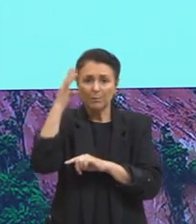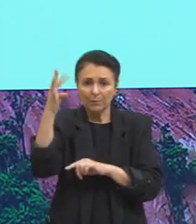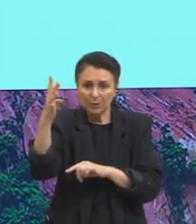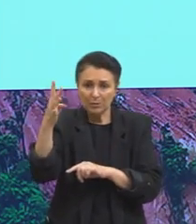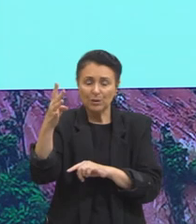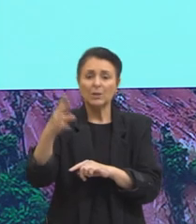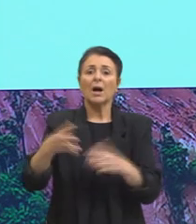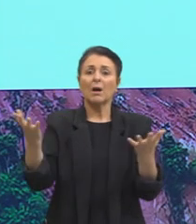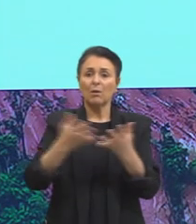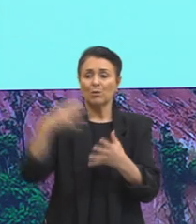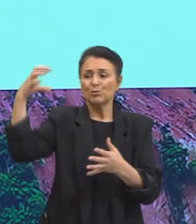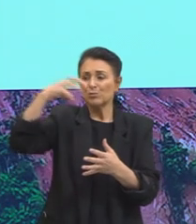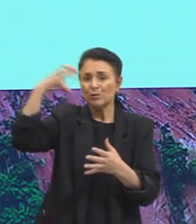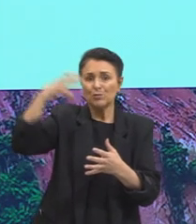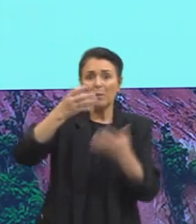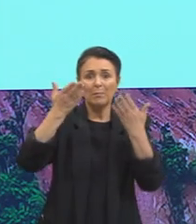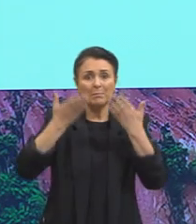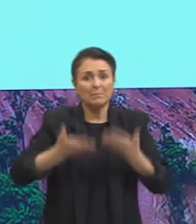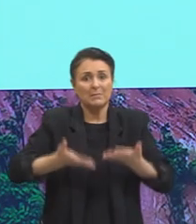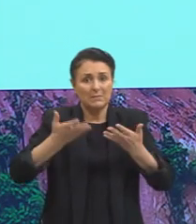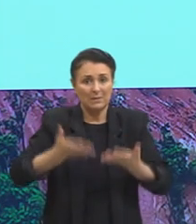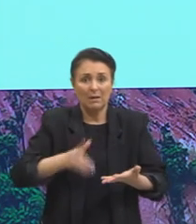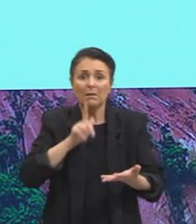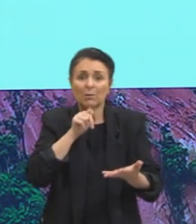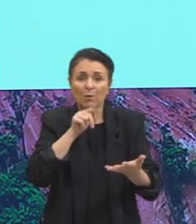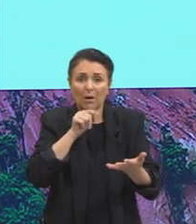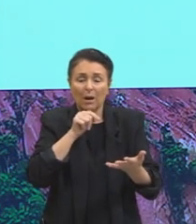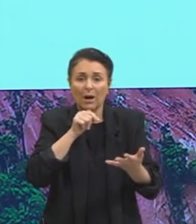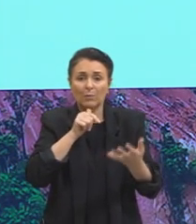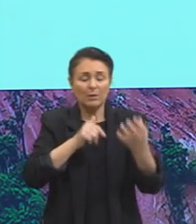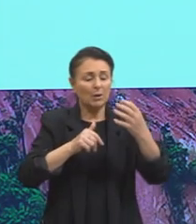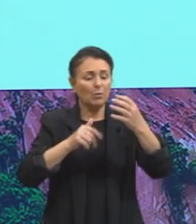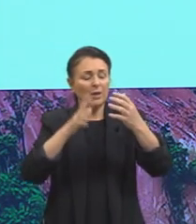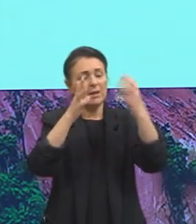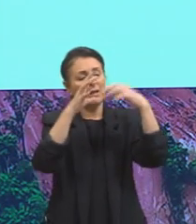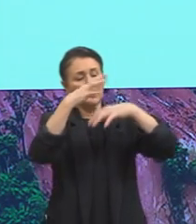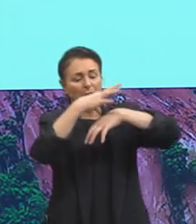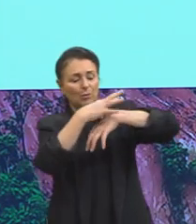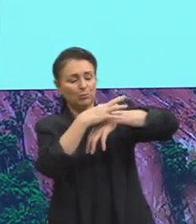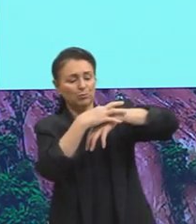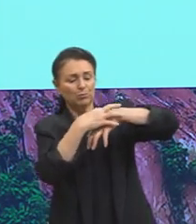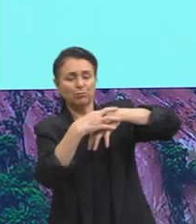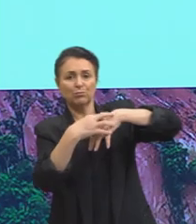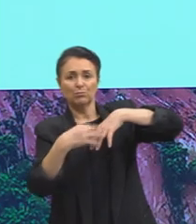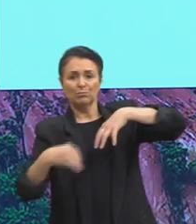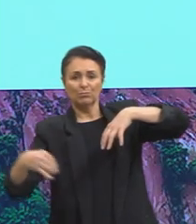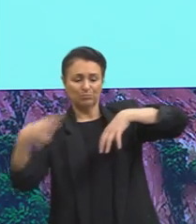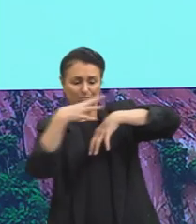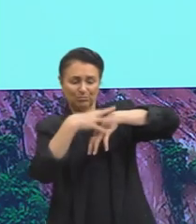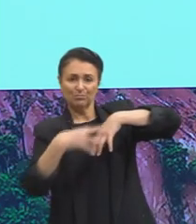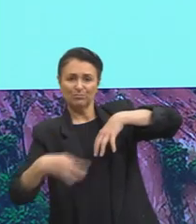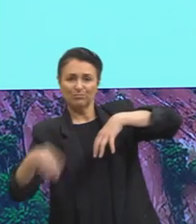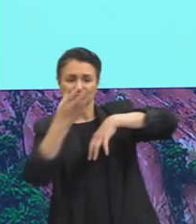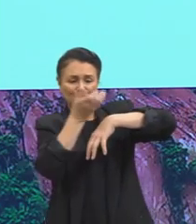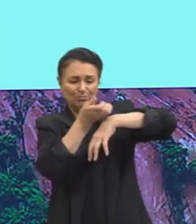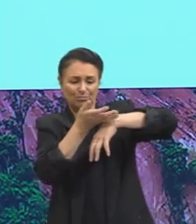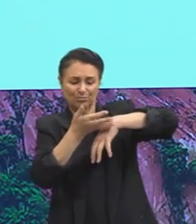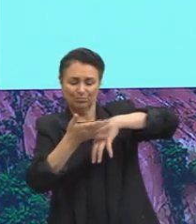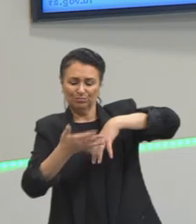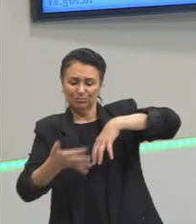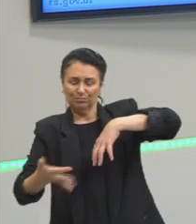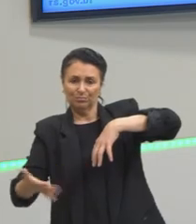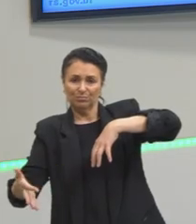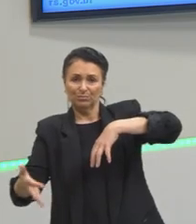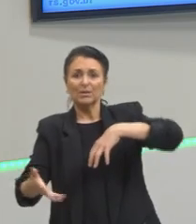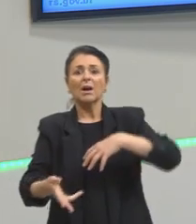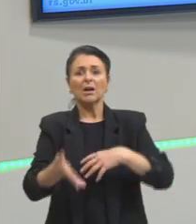E aí tu coloca um peso a mais né que essas a casas nessa certificações e vem logo abaixo né ocorrendo